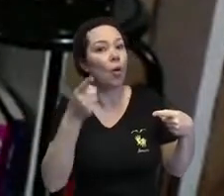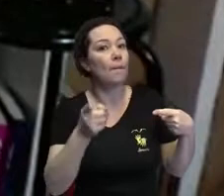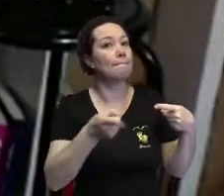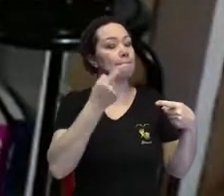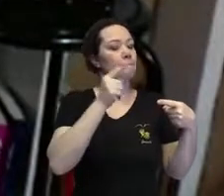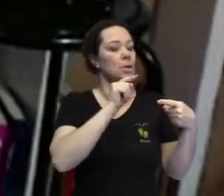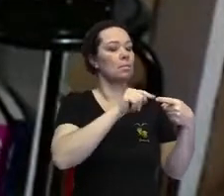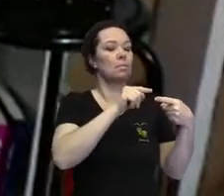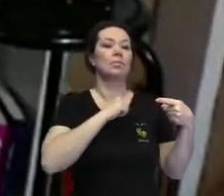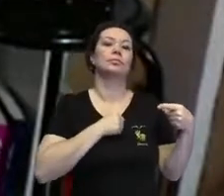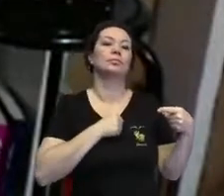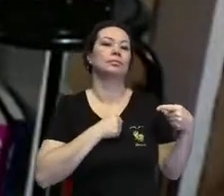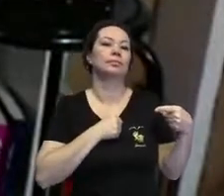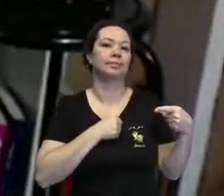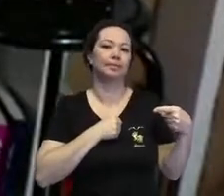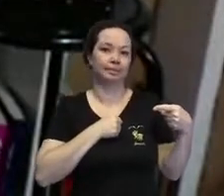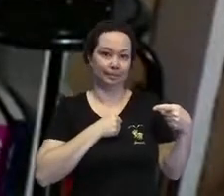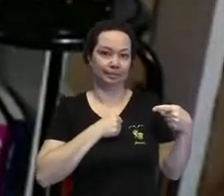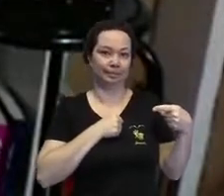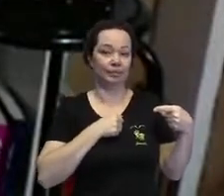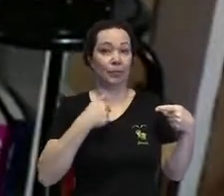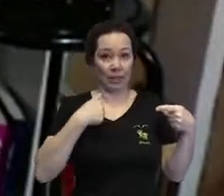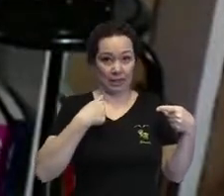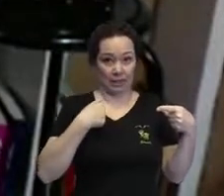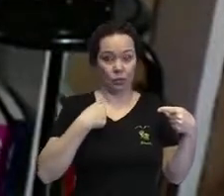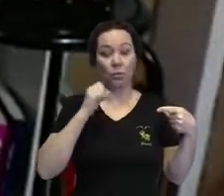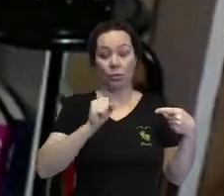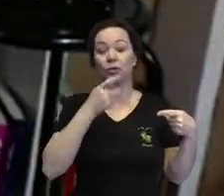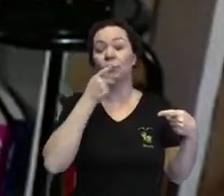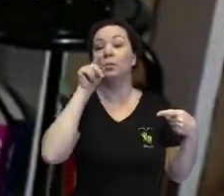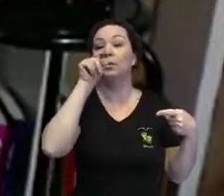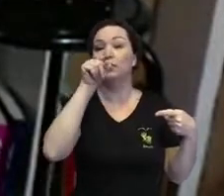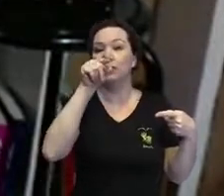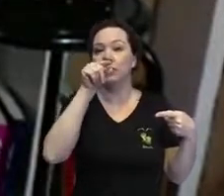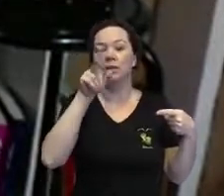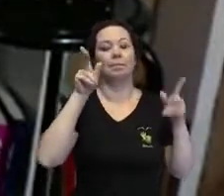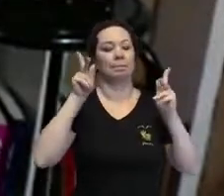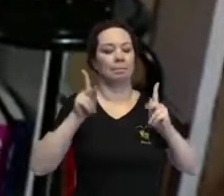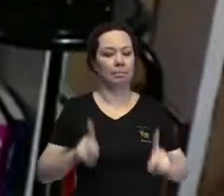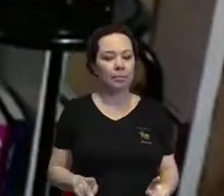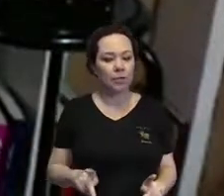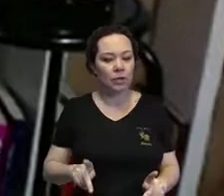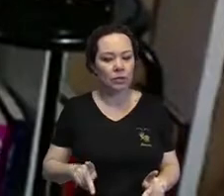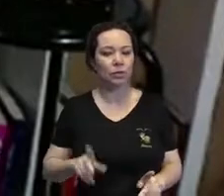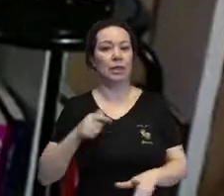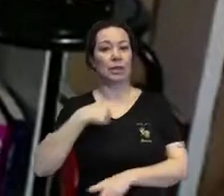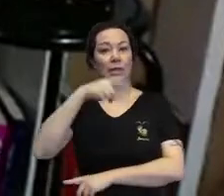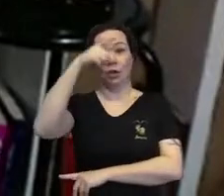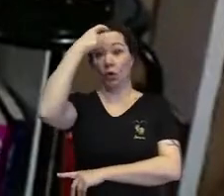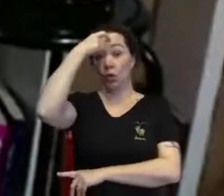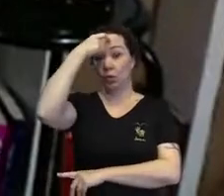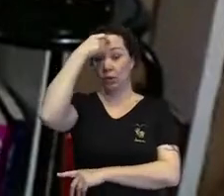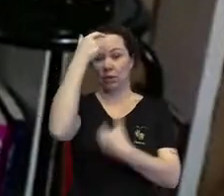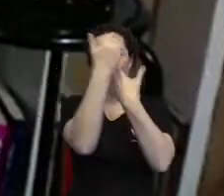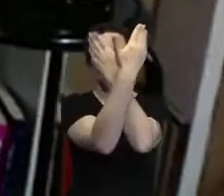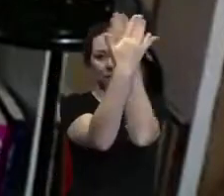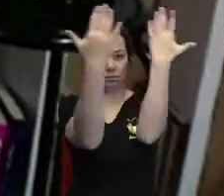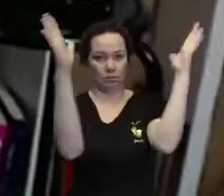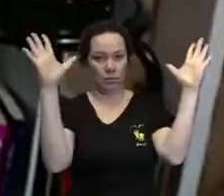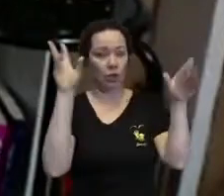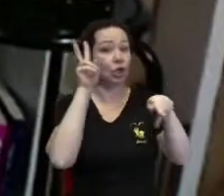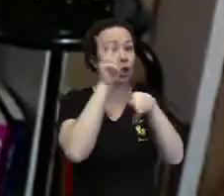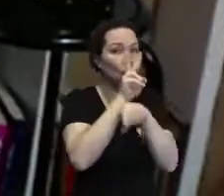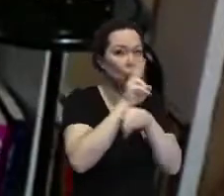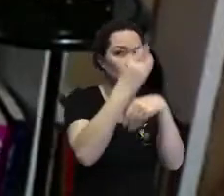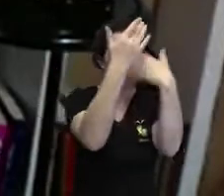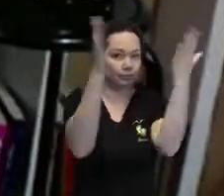torneira? Posso dizer a vocês que aquelas pessoas que têm uma consciência ambiental